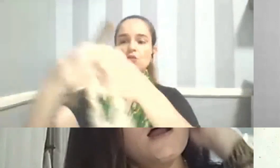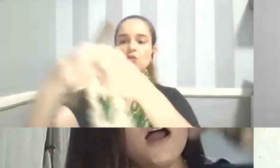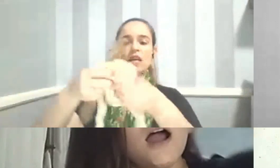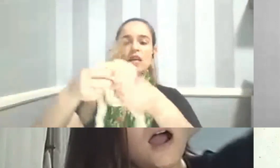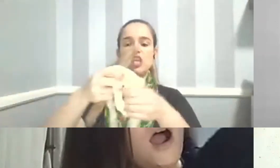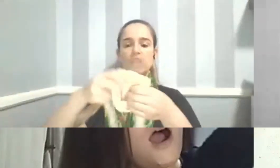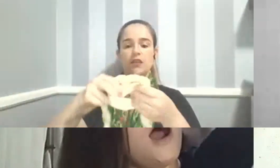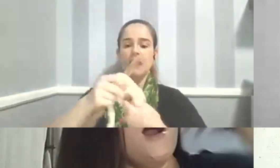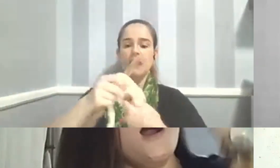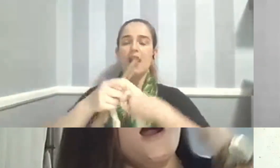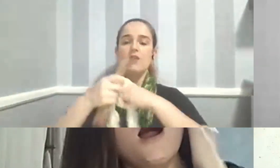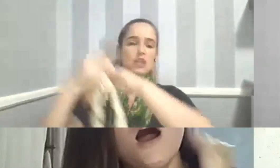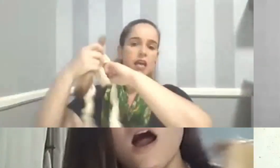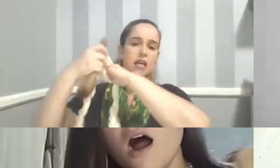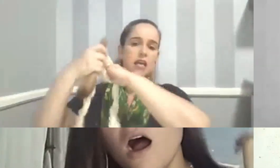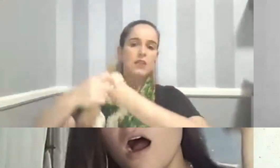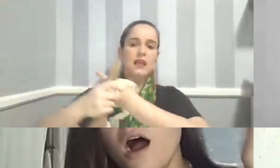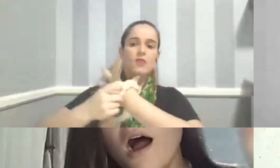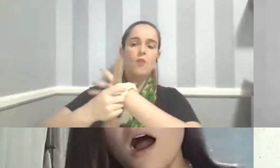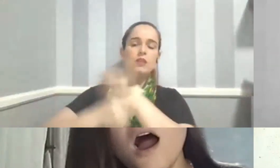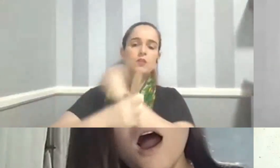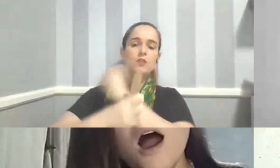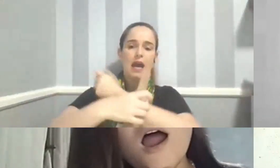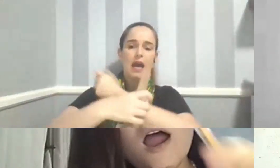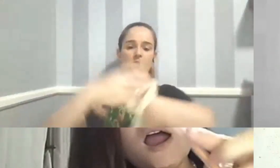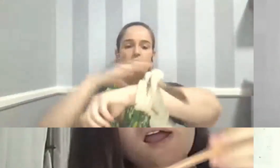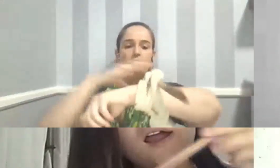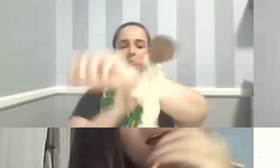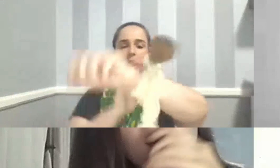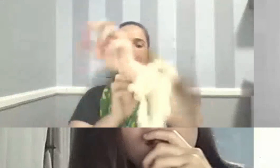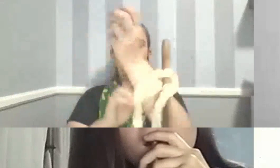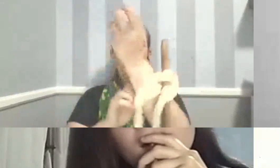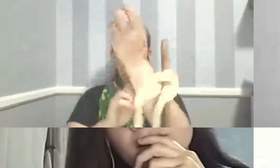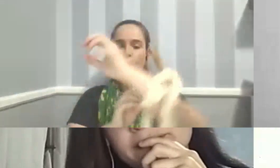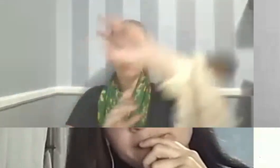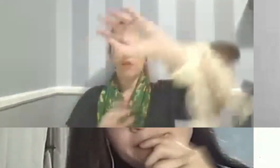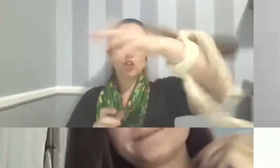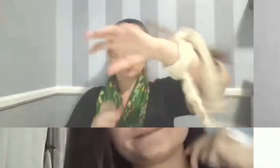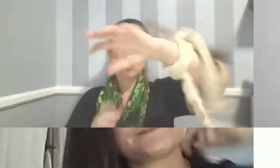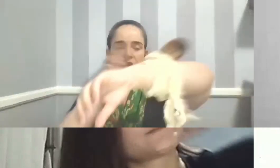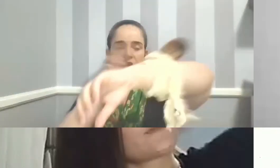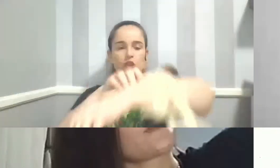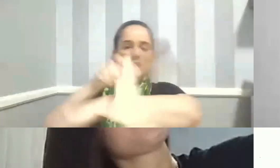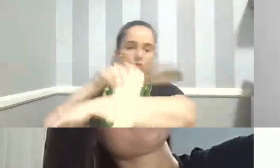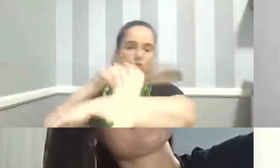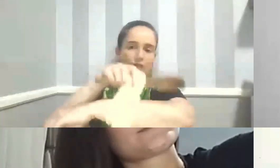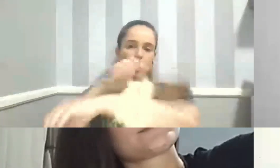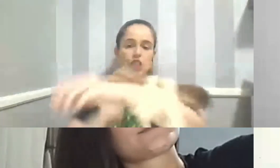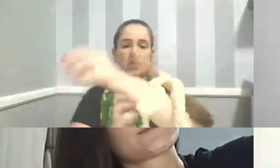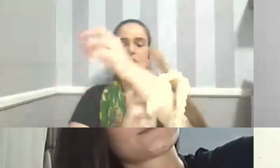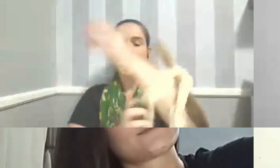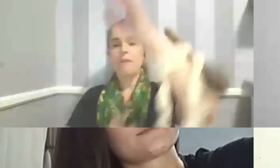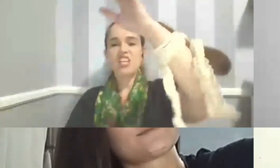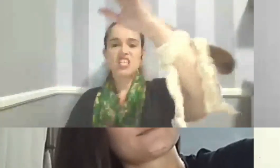mas nunca tire. Tá? Eu tirei aqui porque está incomodando o meu braço. Mas, vamos supor, afrouxou o torniquete